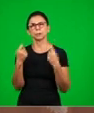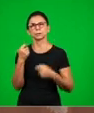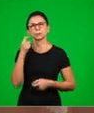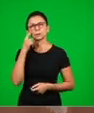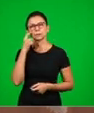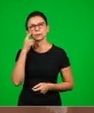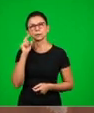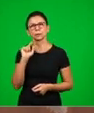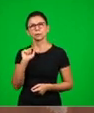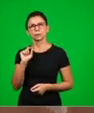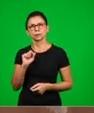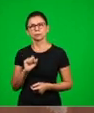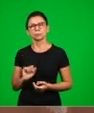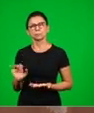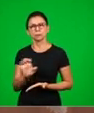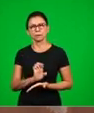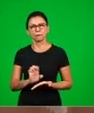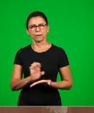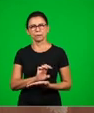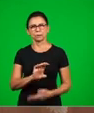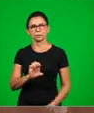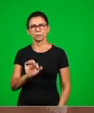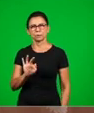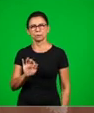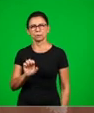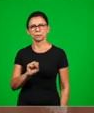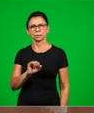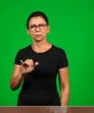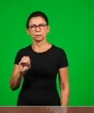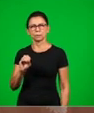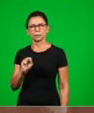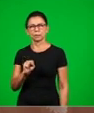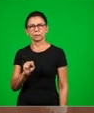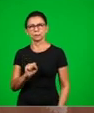está lá, Efésios, está lá até o texto, eu anotei ali,